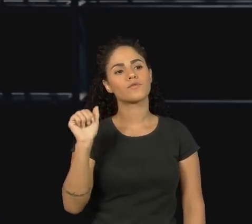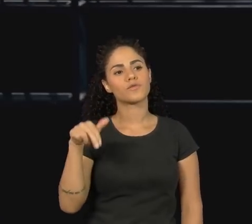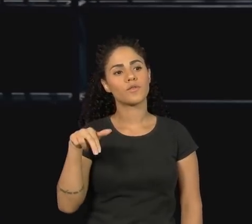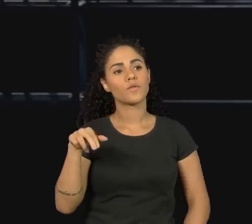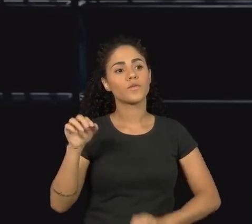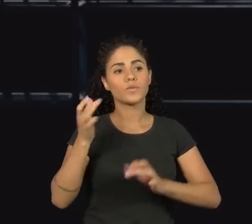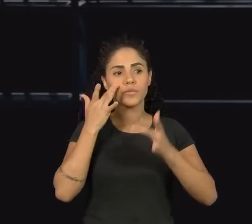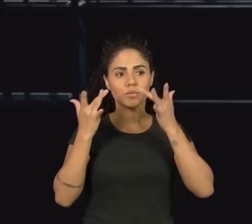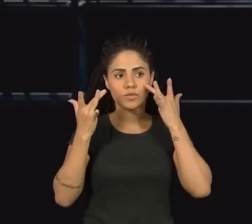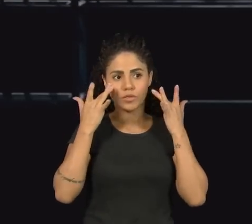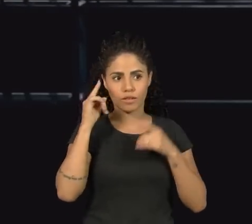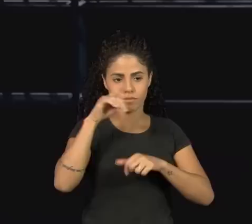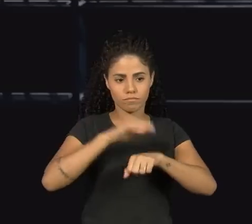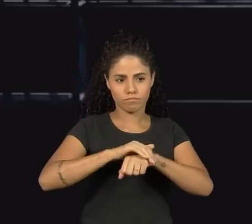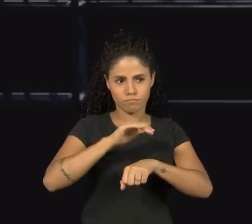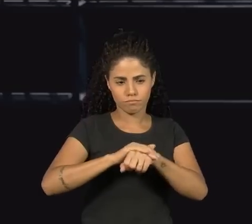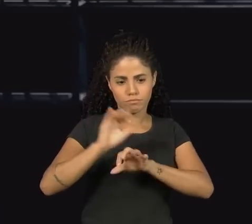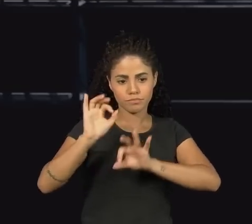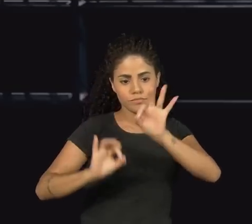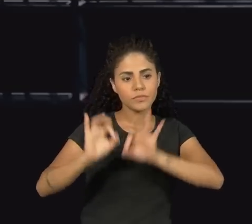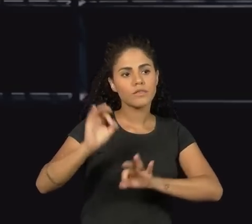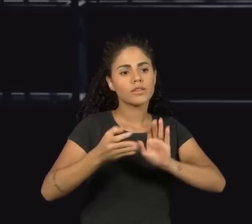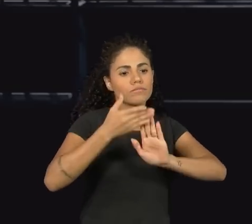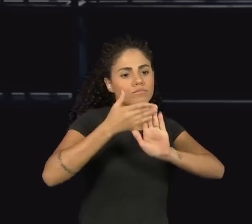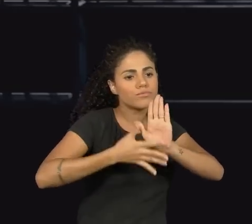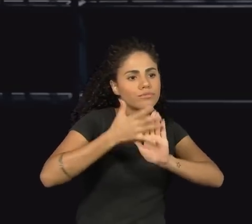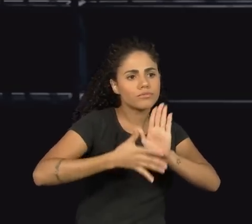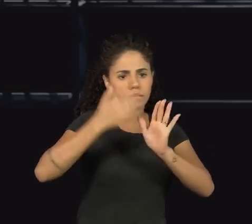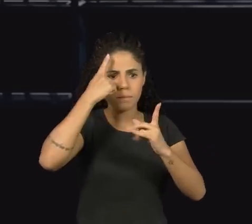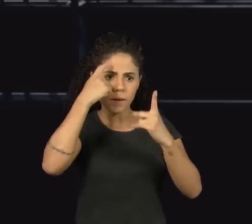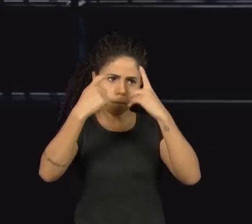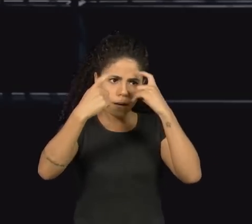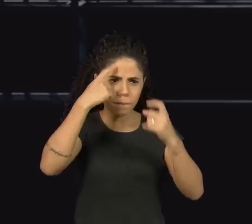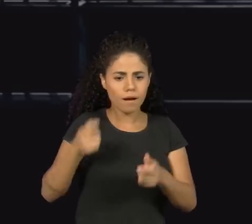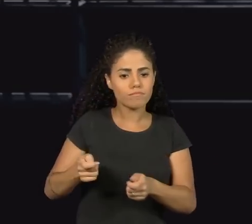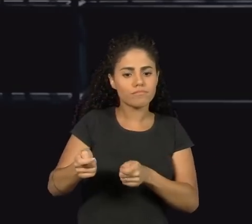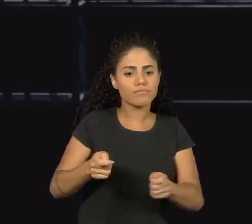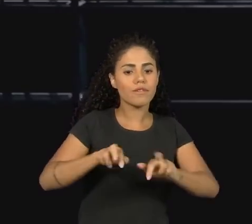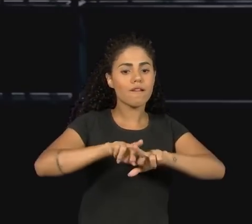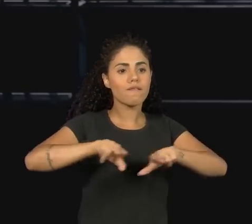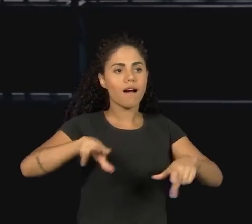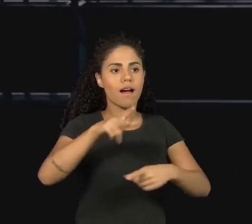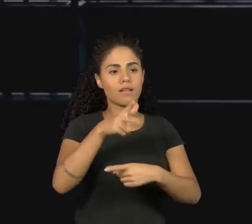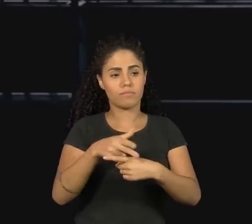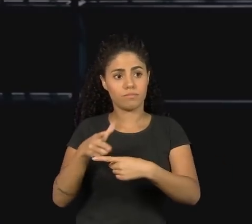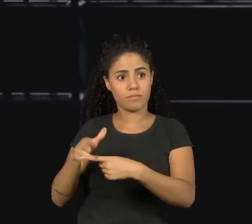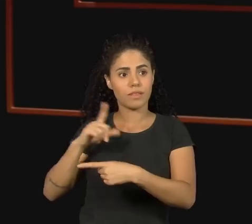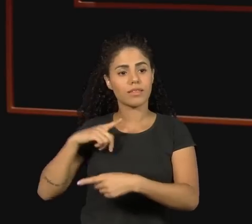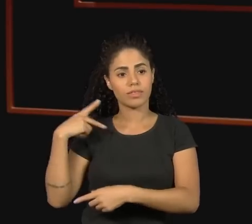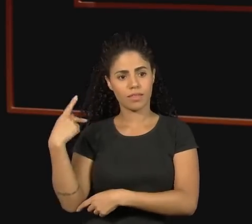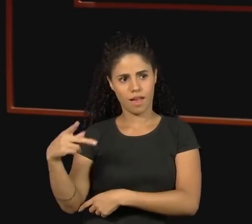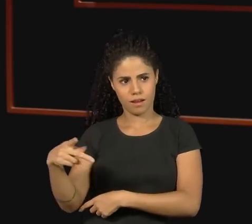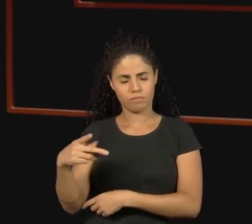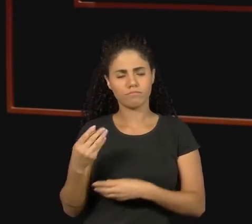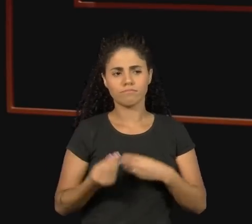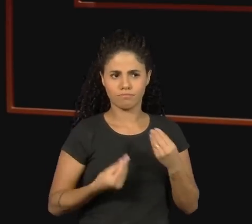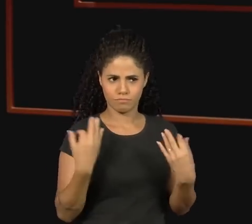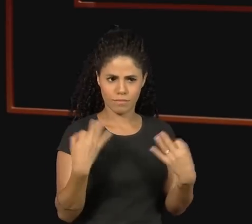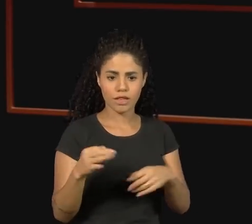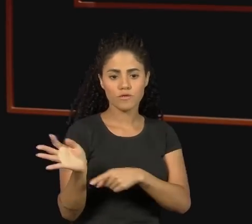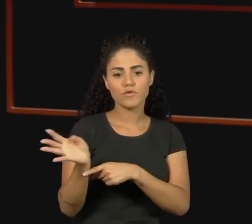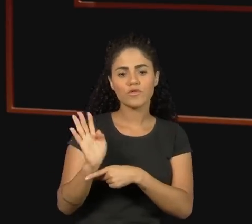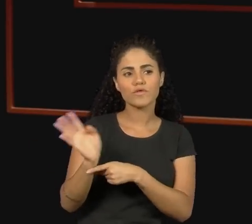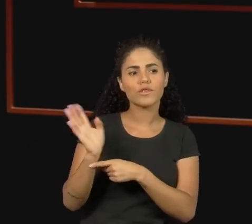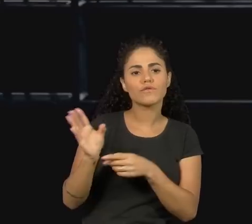seu teatro. Você idealizou, roteirizou e dirigiu uma série de vídeos curtos das peças de Nelson. E cada um